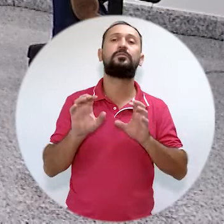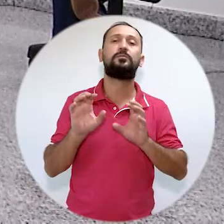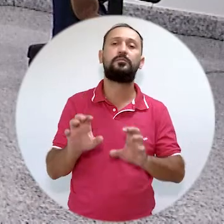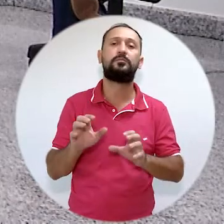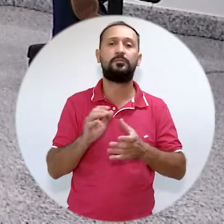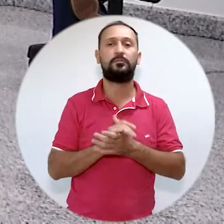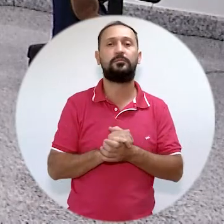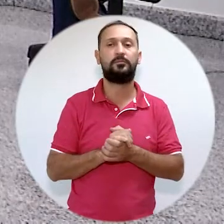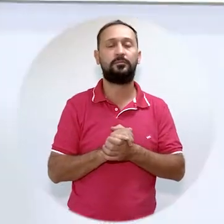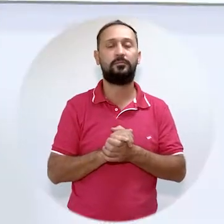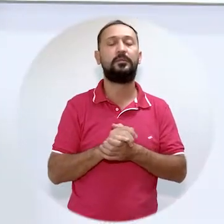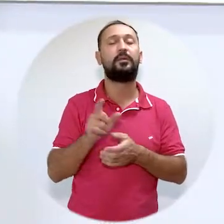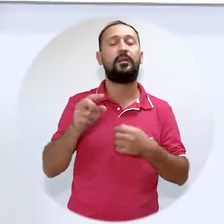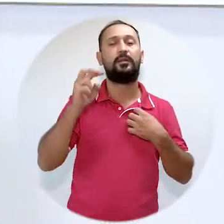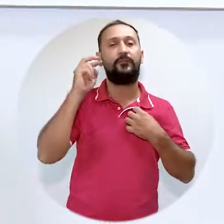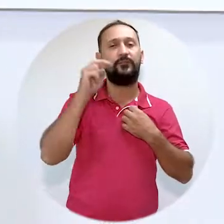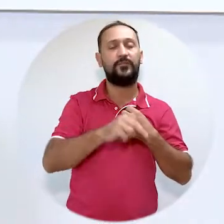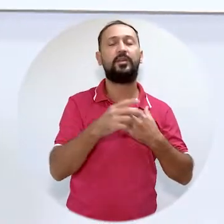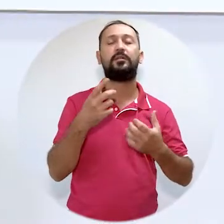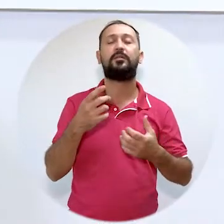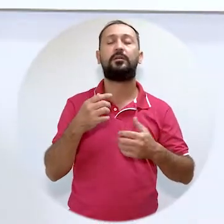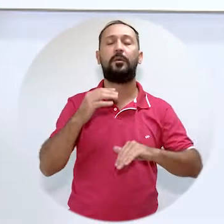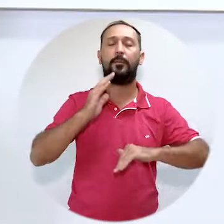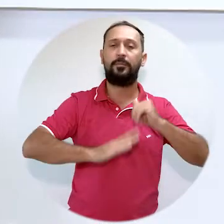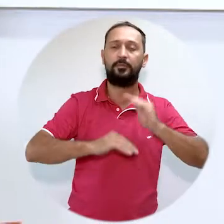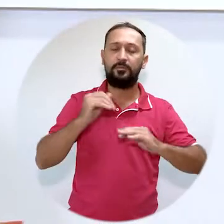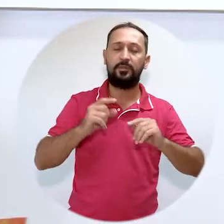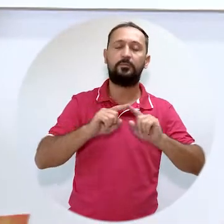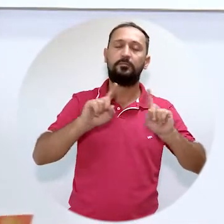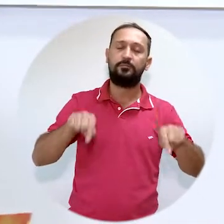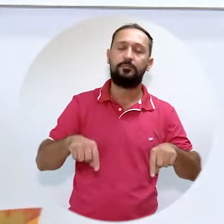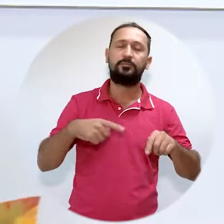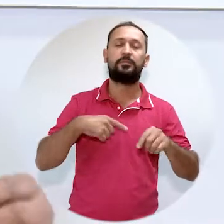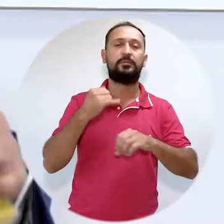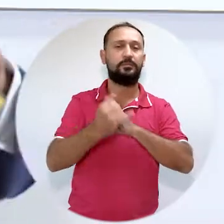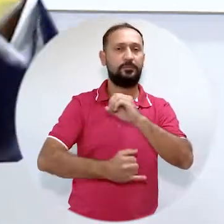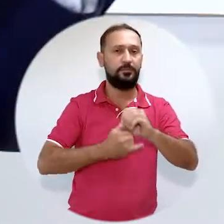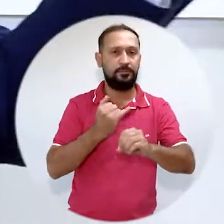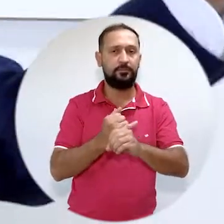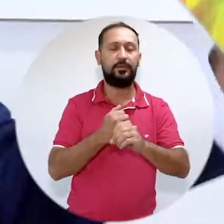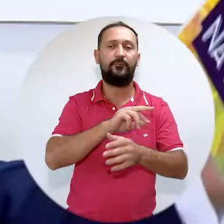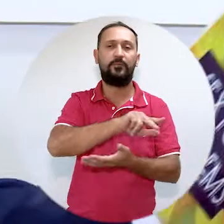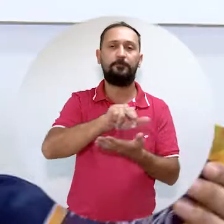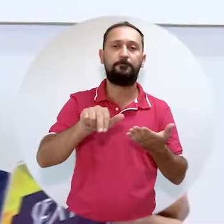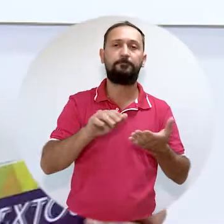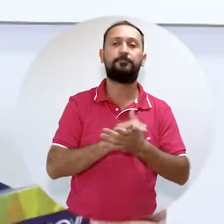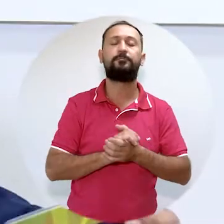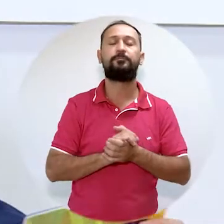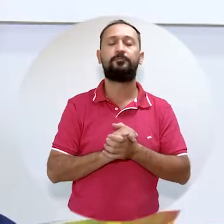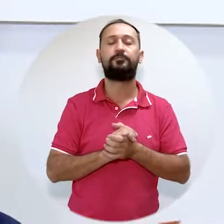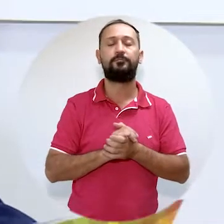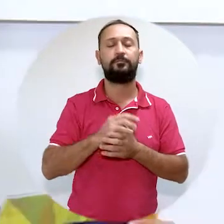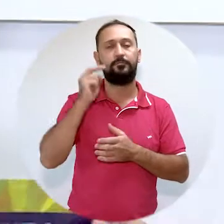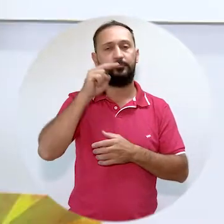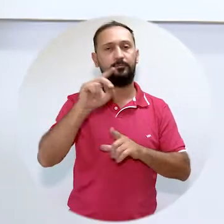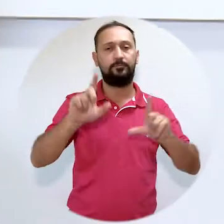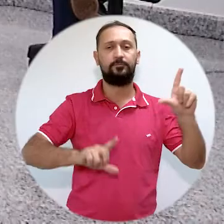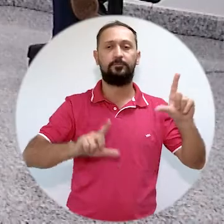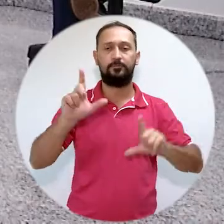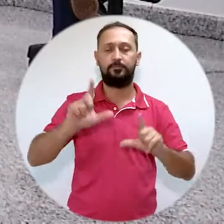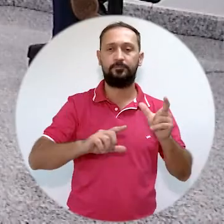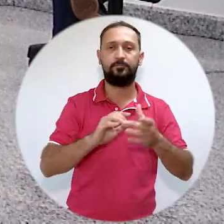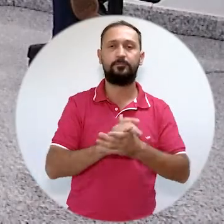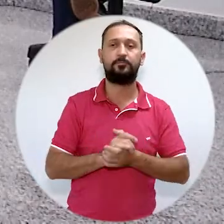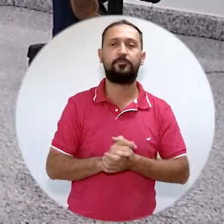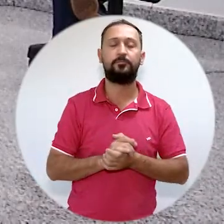dos sintomas. Quem está nos assistindo agora? O servidor da Assembleia, bem que na internet, espero que várias pessoas possam estar nos assistindo nesse